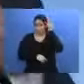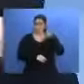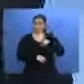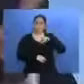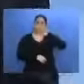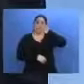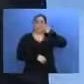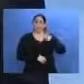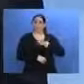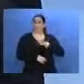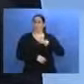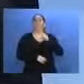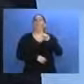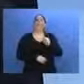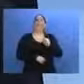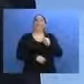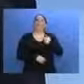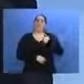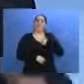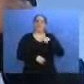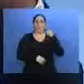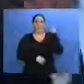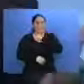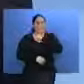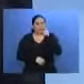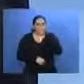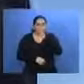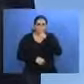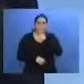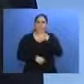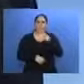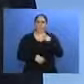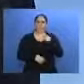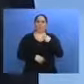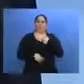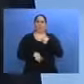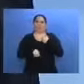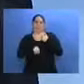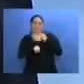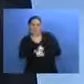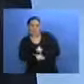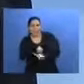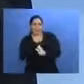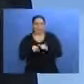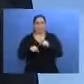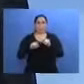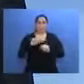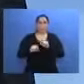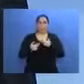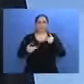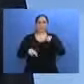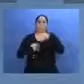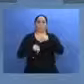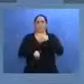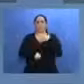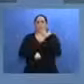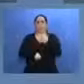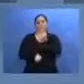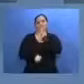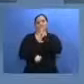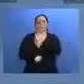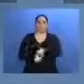acusação de que eu estou. Que eu estou mentindo, que eu estou vilipendiando nas insinuações dele, só isso.